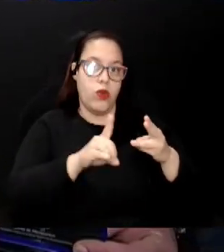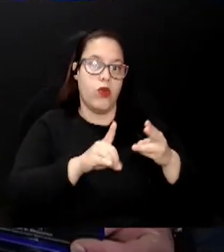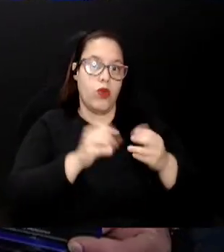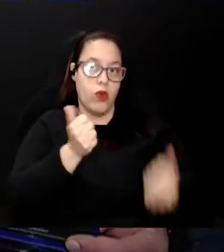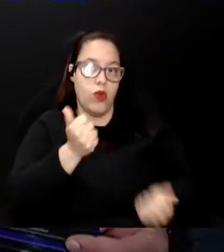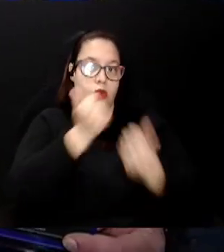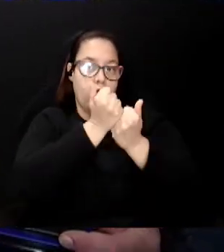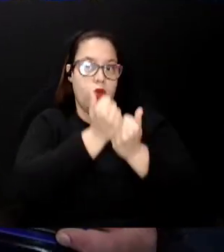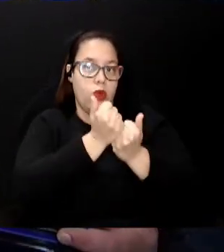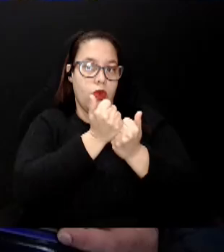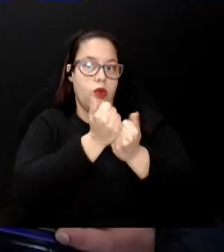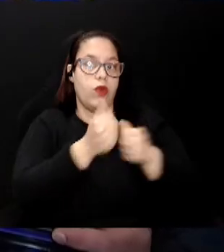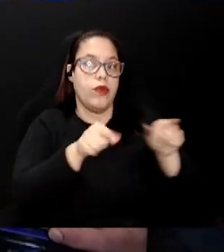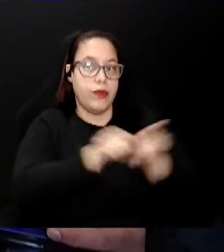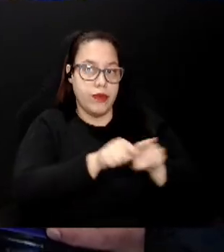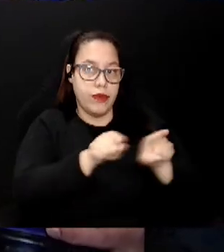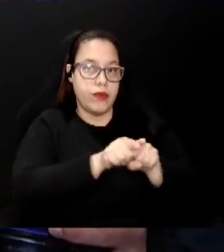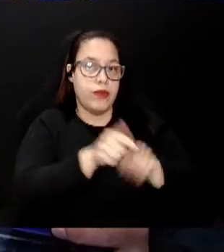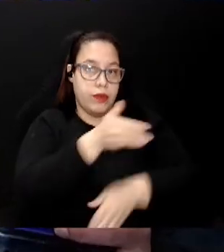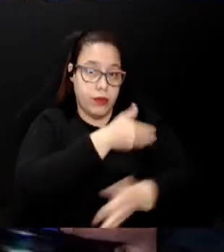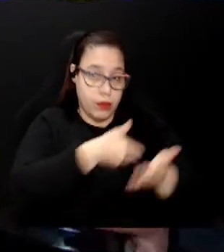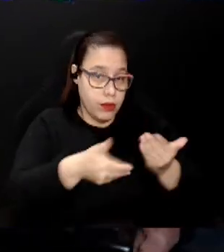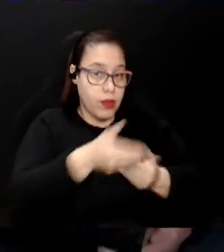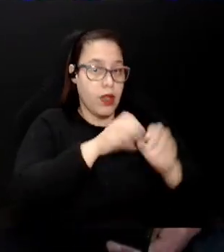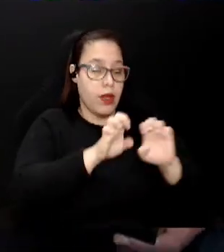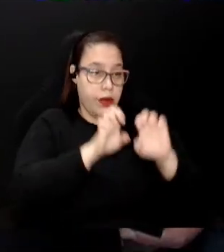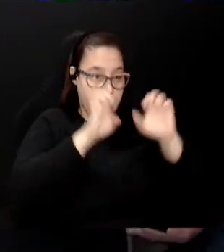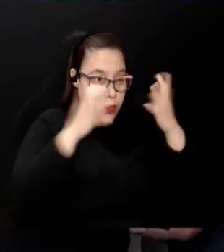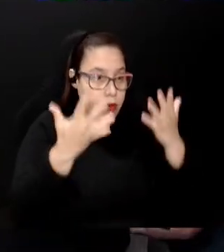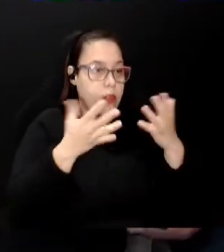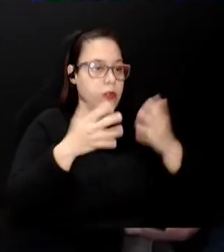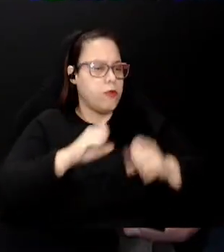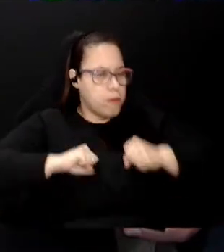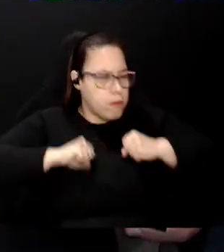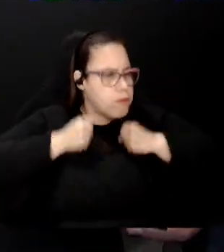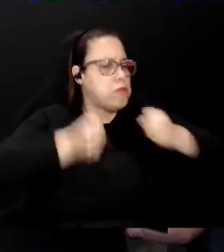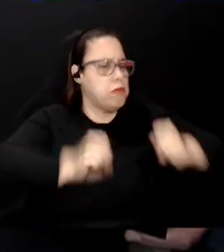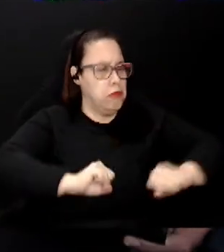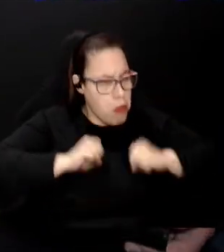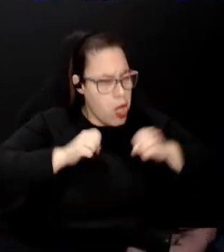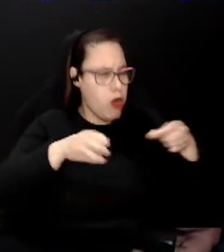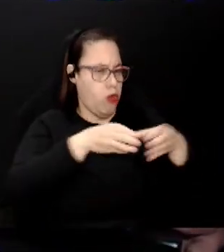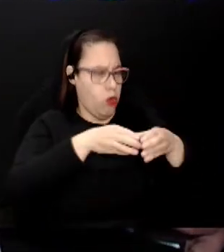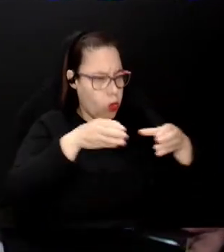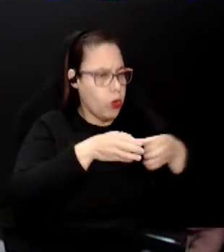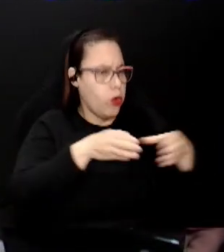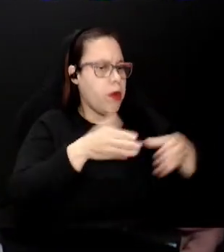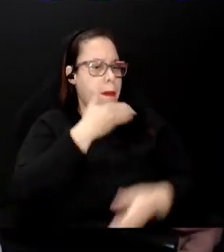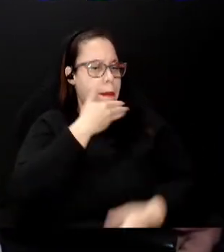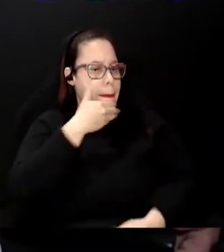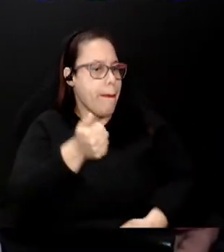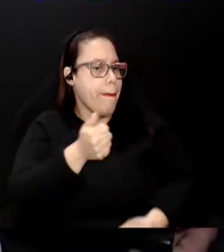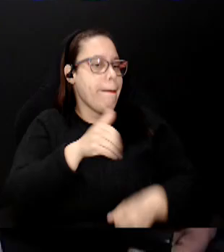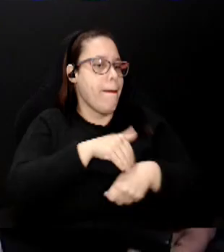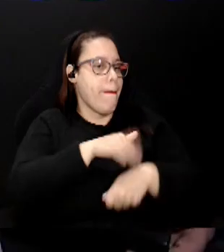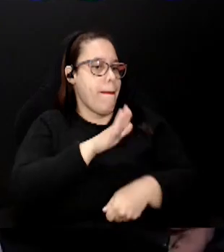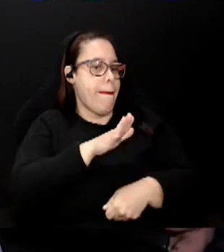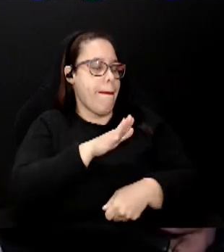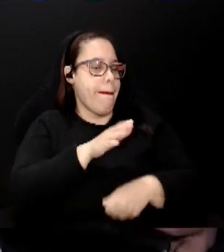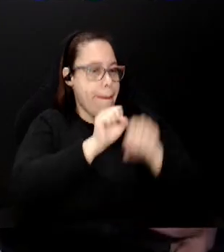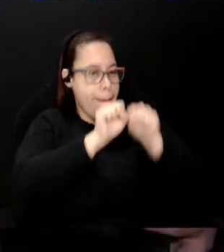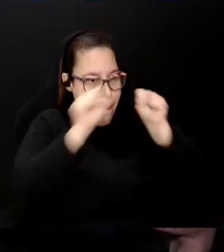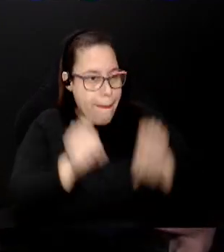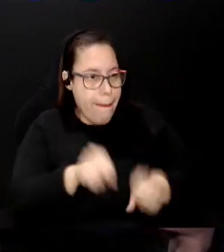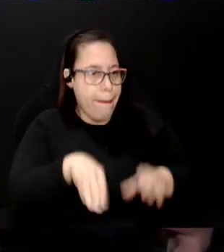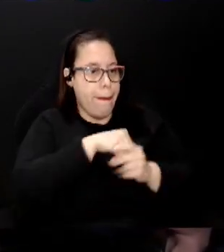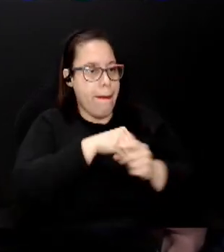também estão participando desse esforço que é coletivo, né? De aprimorar cada vez mais os sistemas internos de controle.